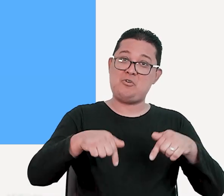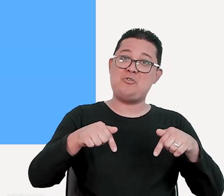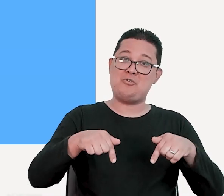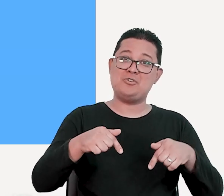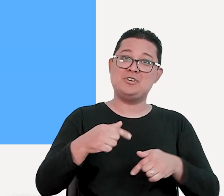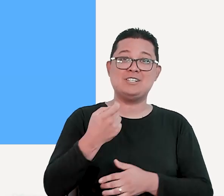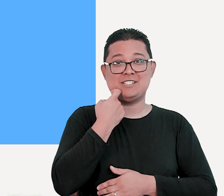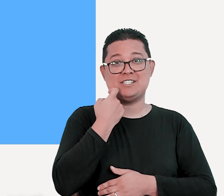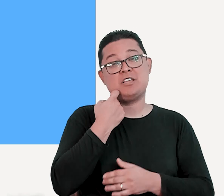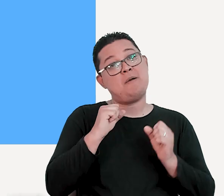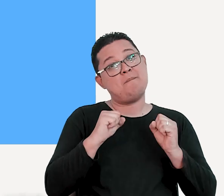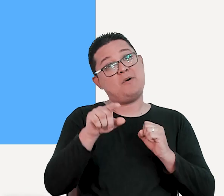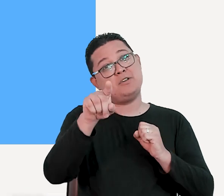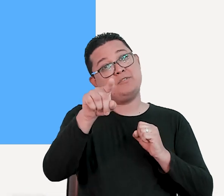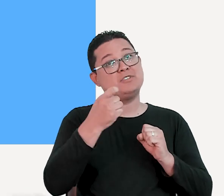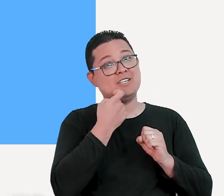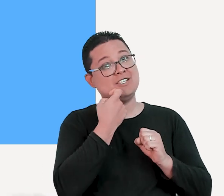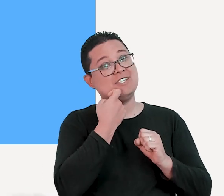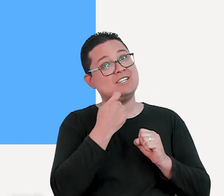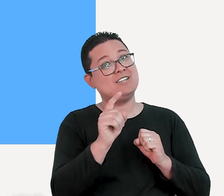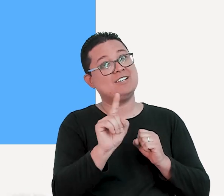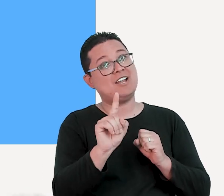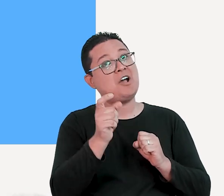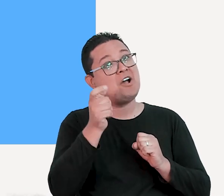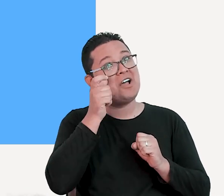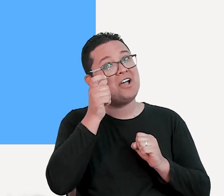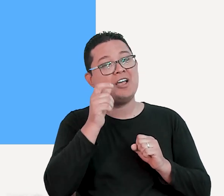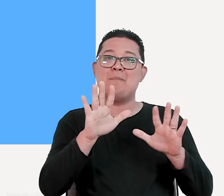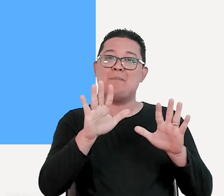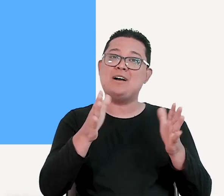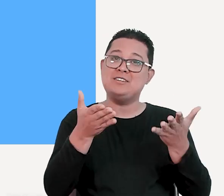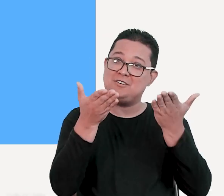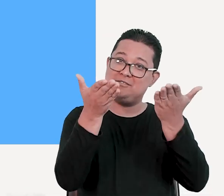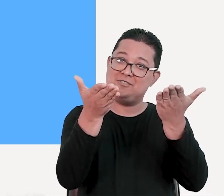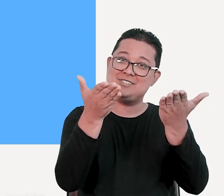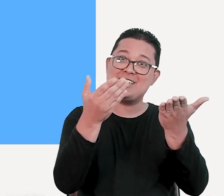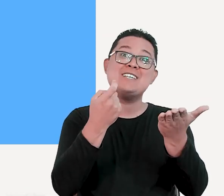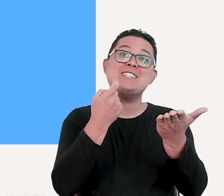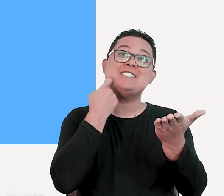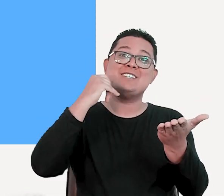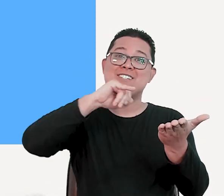não esteja assistindo numa sexta-feira, mas já fica aí o happy para você, tá bom?